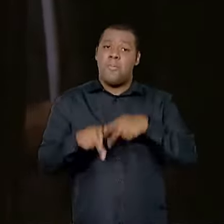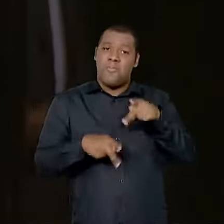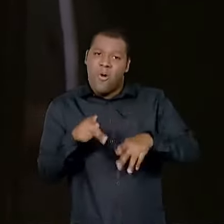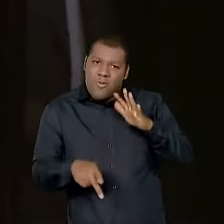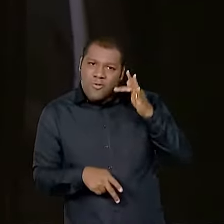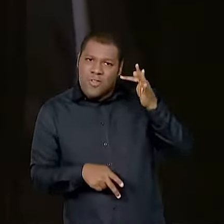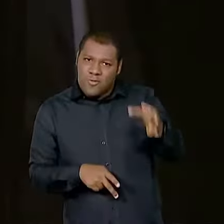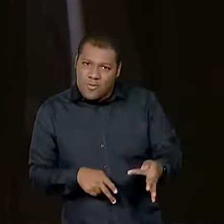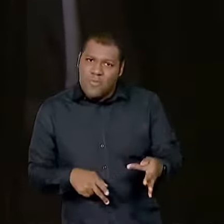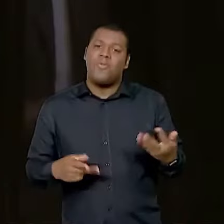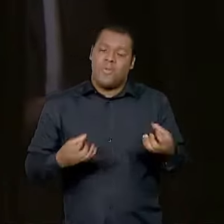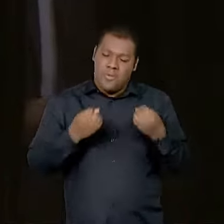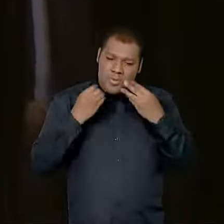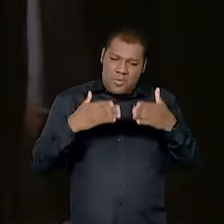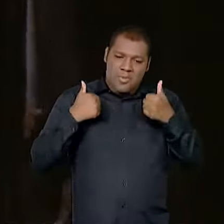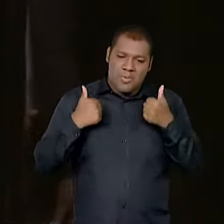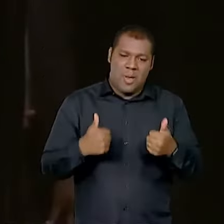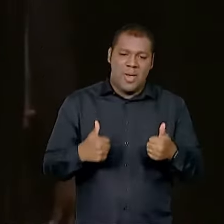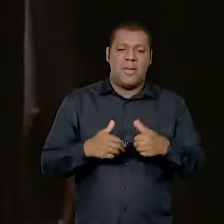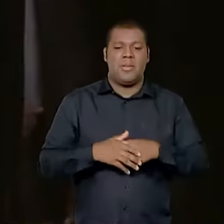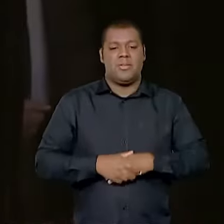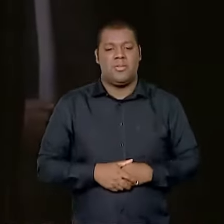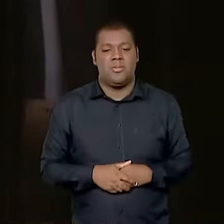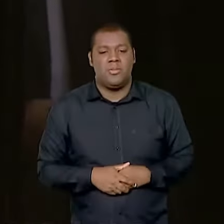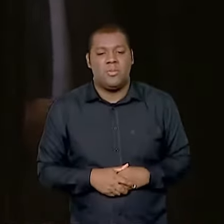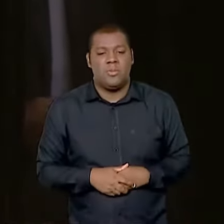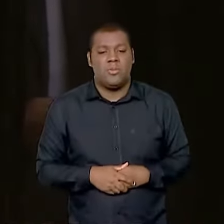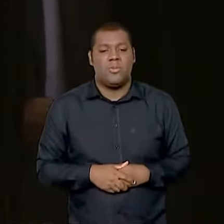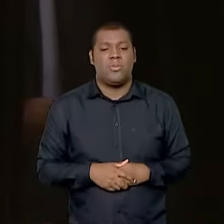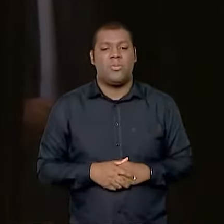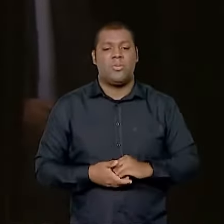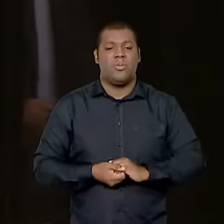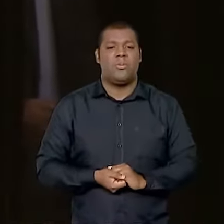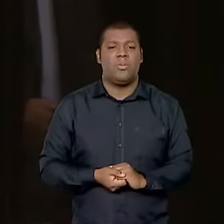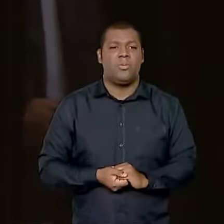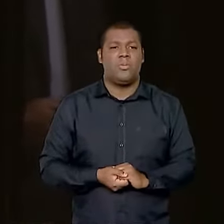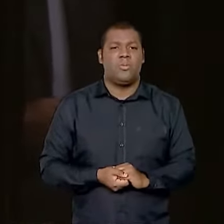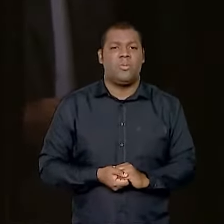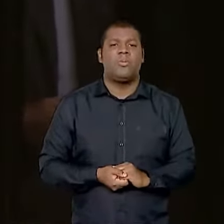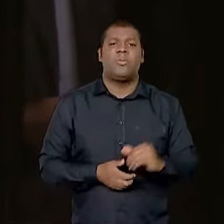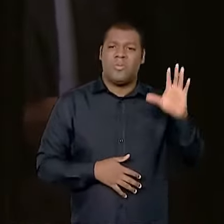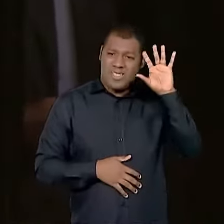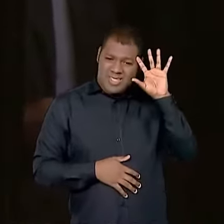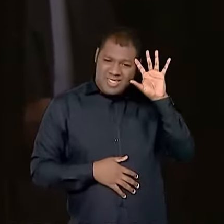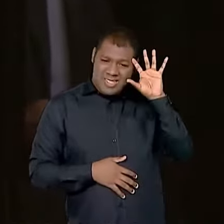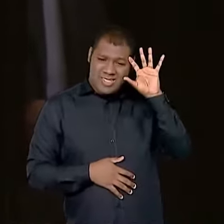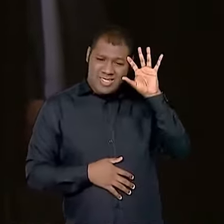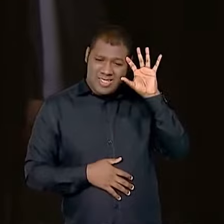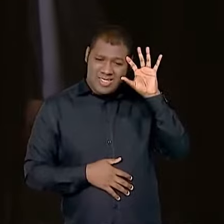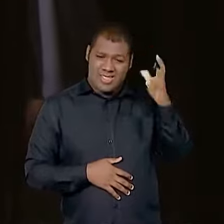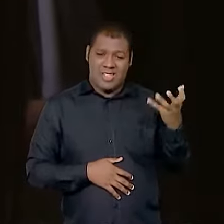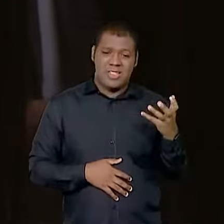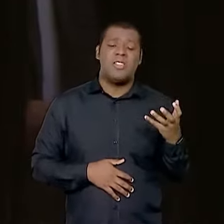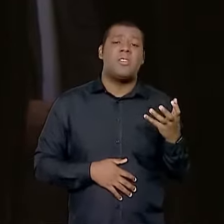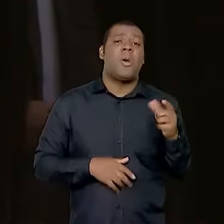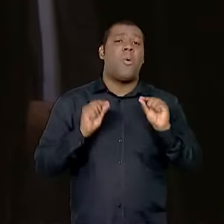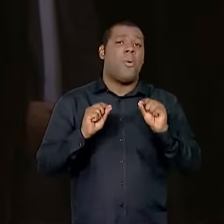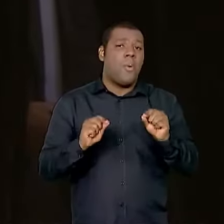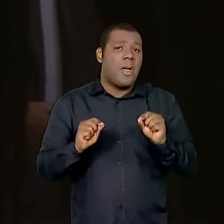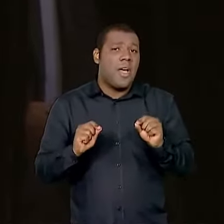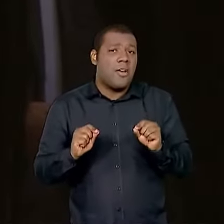Gerais. Futuras gerações de mineiros e mineiras, que é a solução definitiva e verdadeira da dívida de Minas.